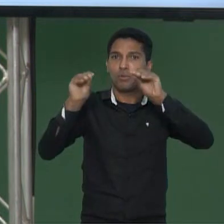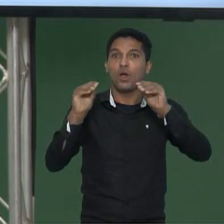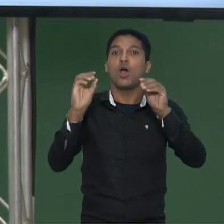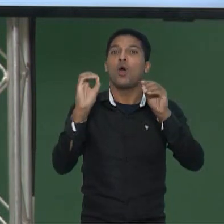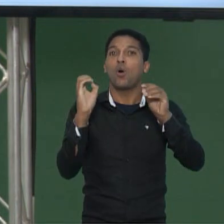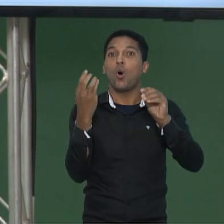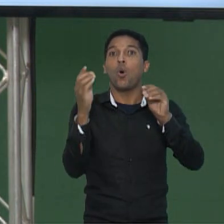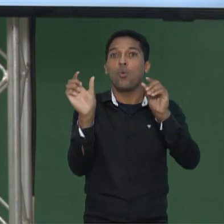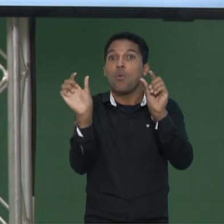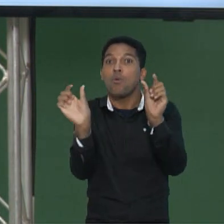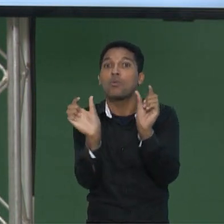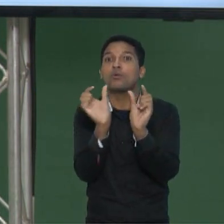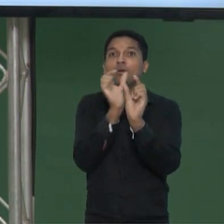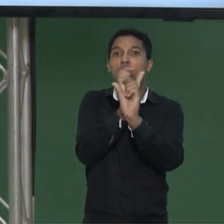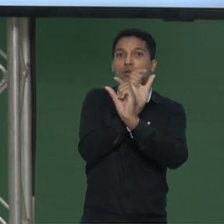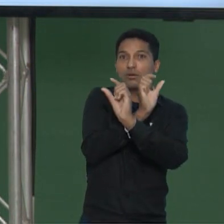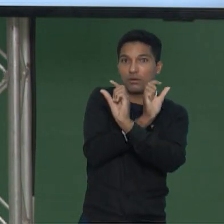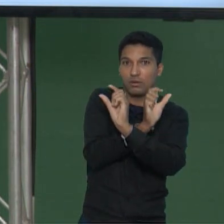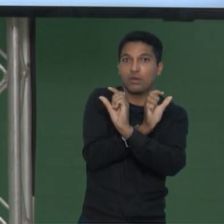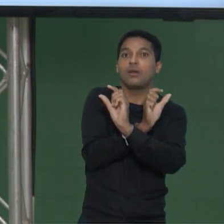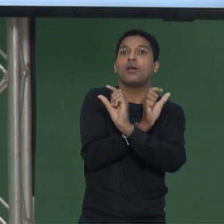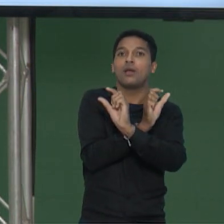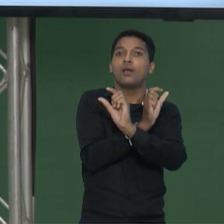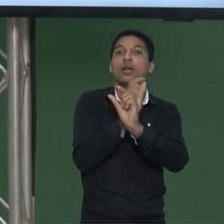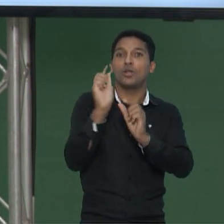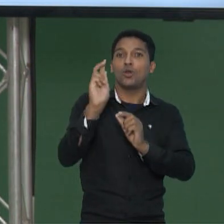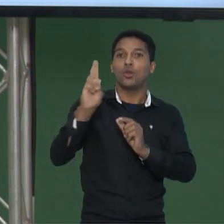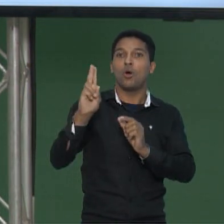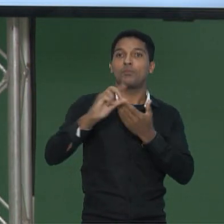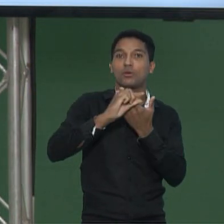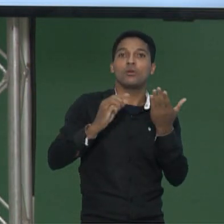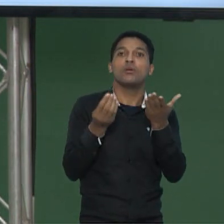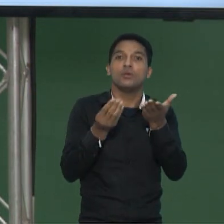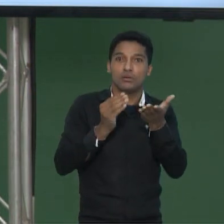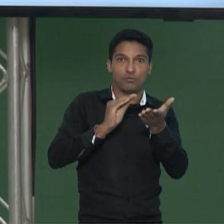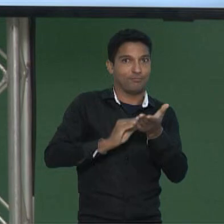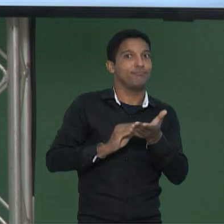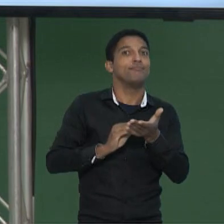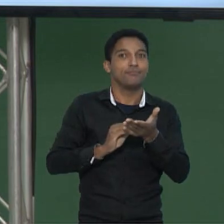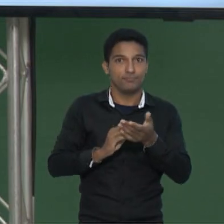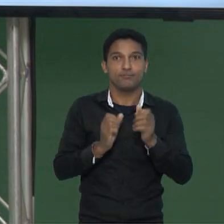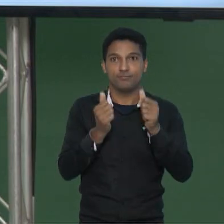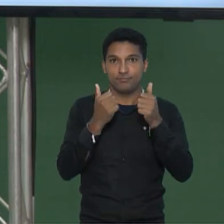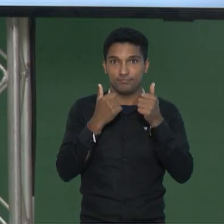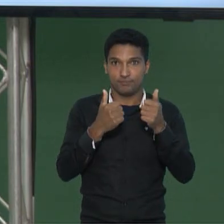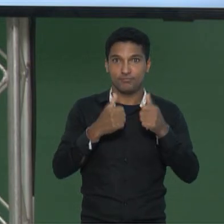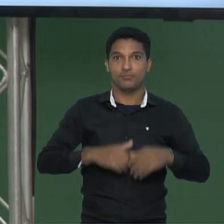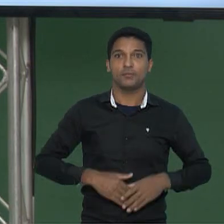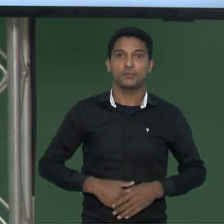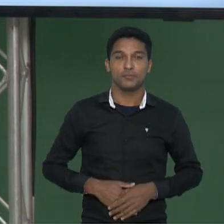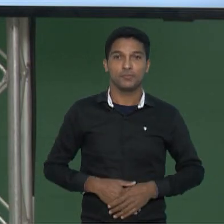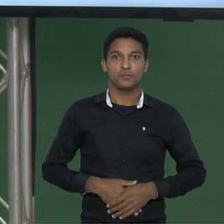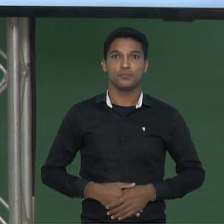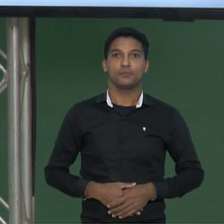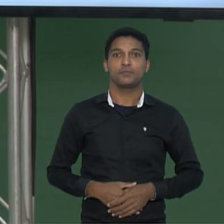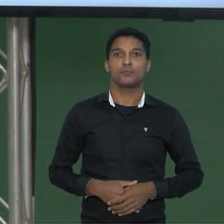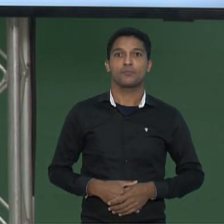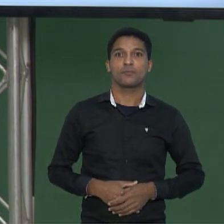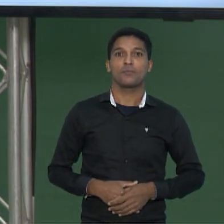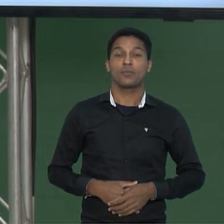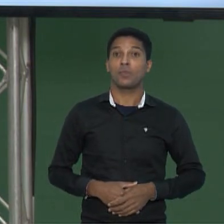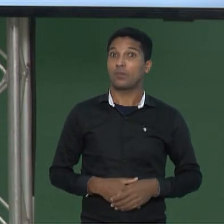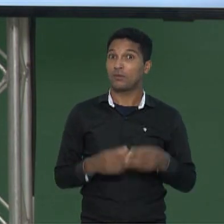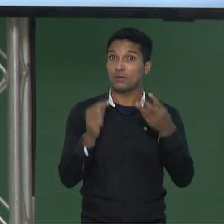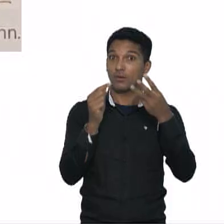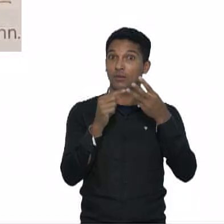não precisa trocar aí no seu caderno se você colocou como ele estava aparecendo aqui. E a questãozinha